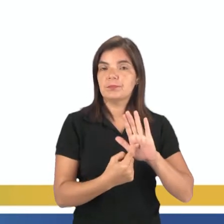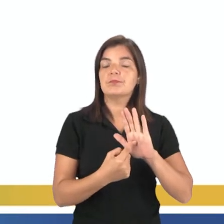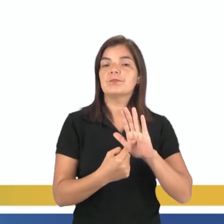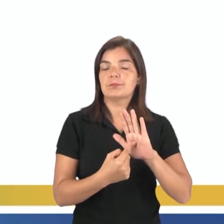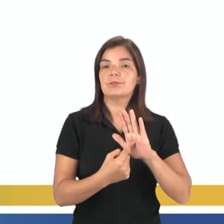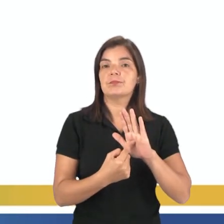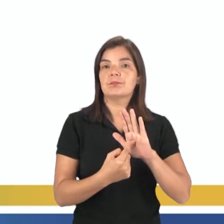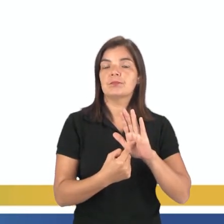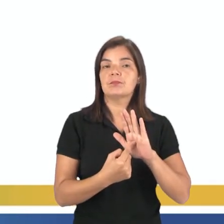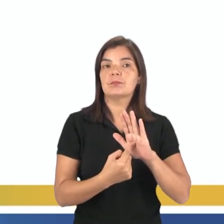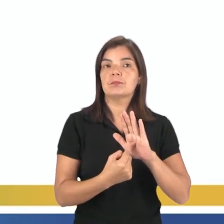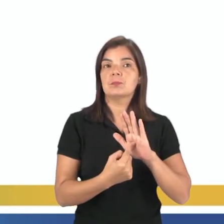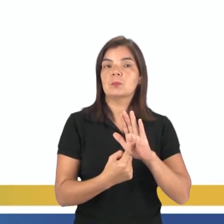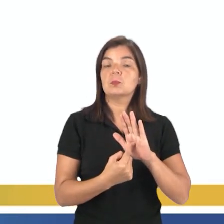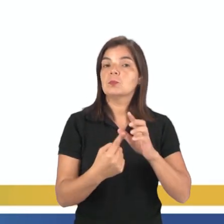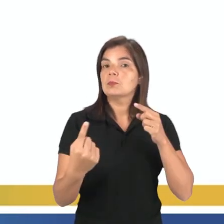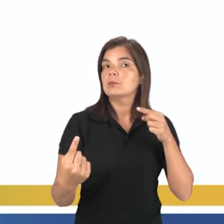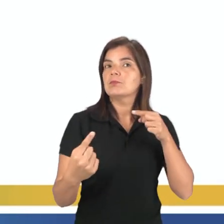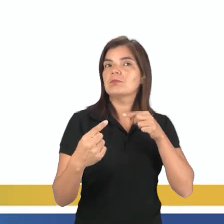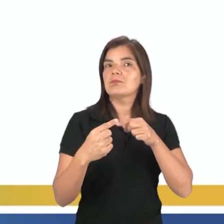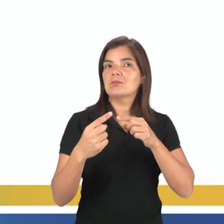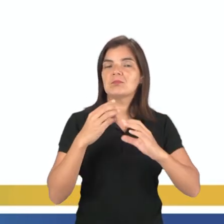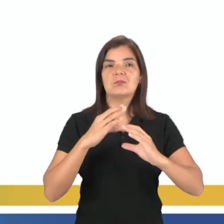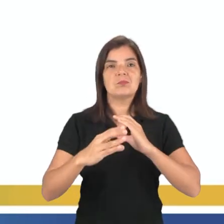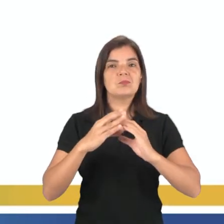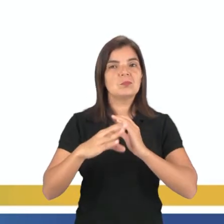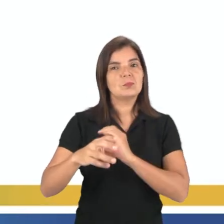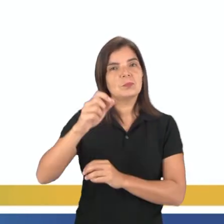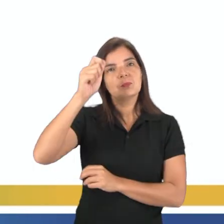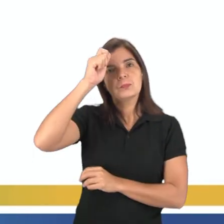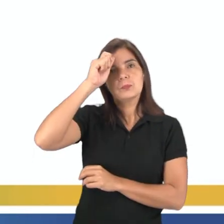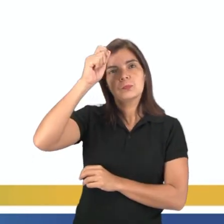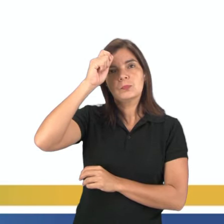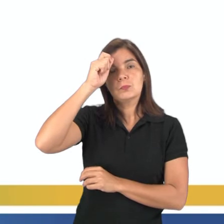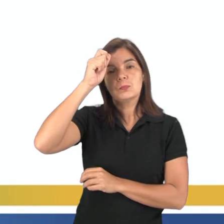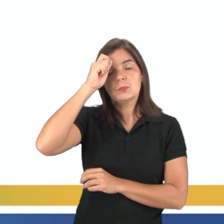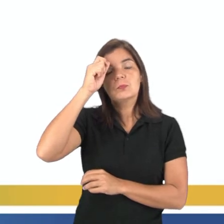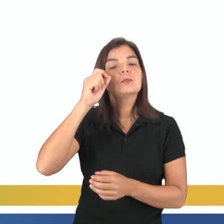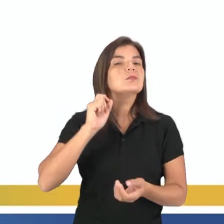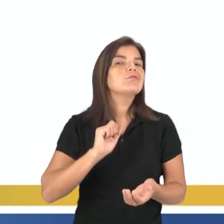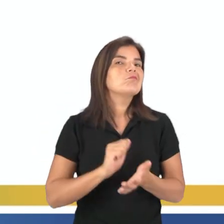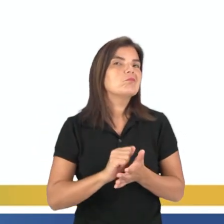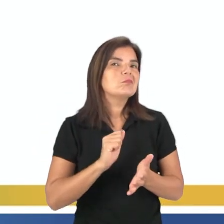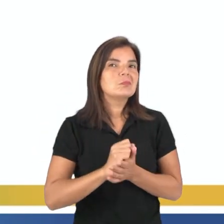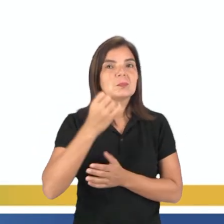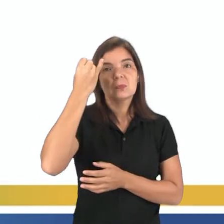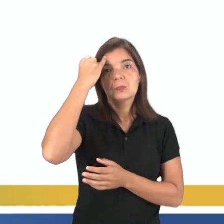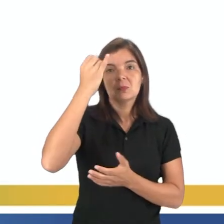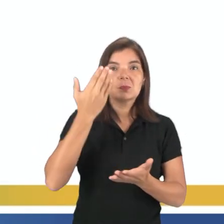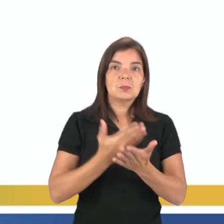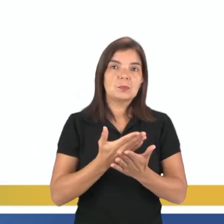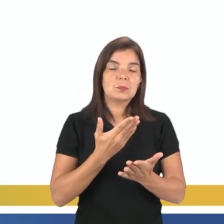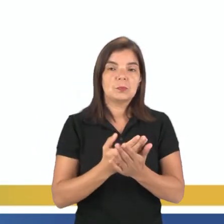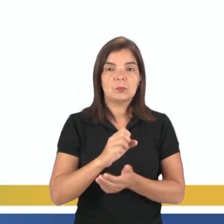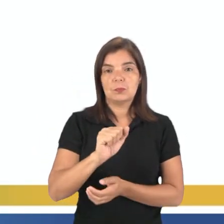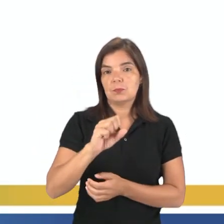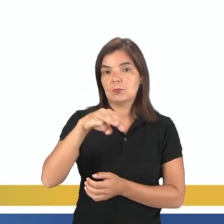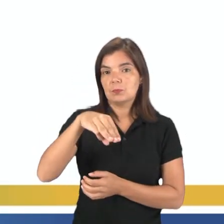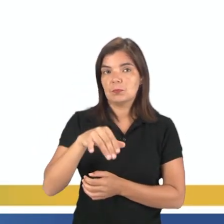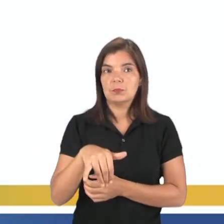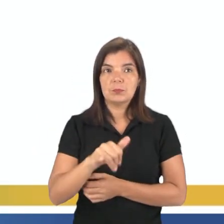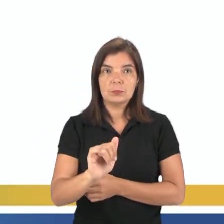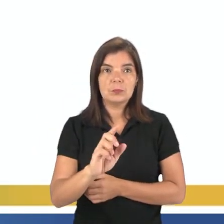que eu mostrei anteriormente, que mostra que a intenção comunicativa do autor é contestar as ideias do estudo